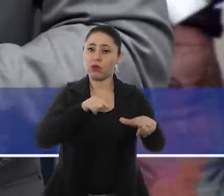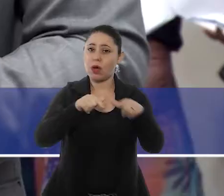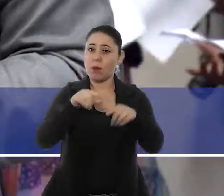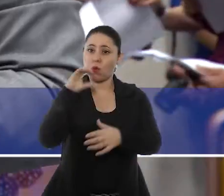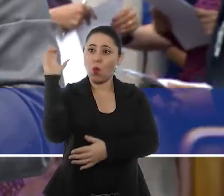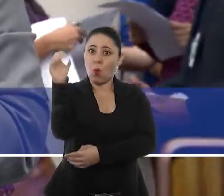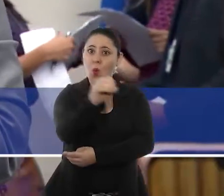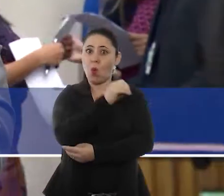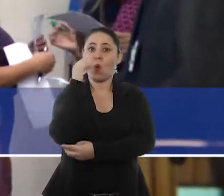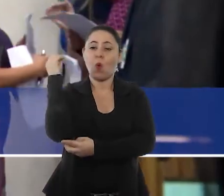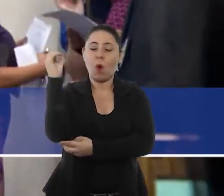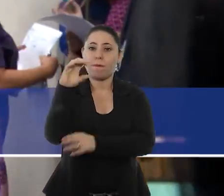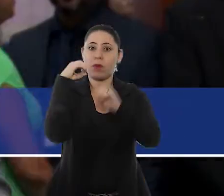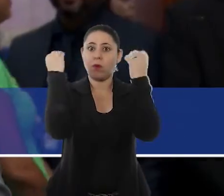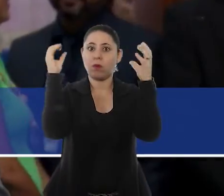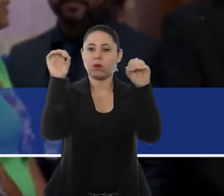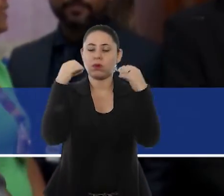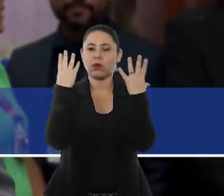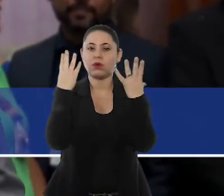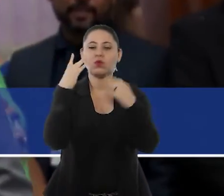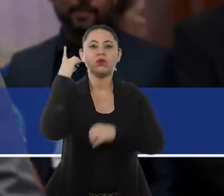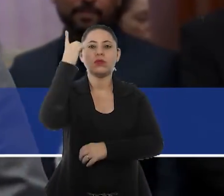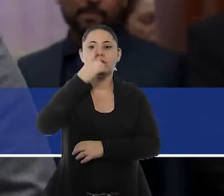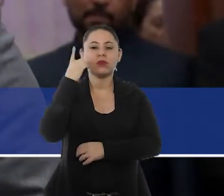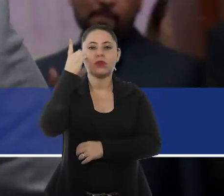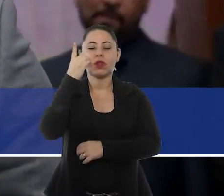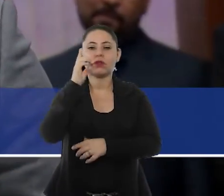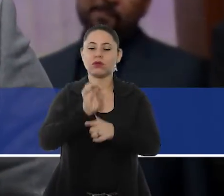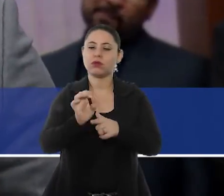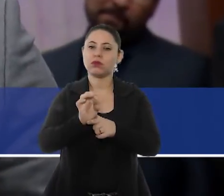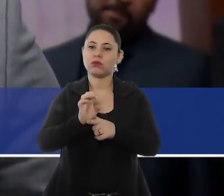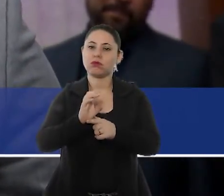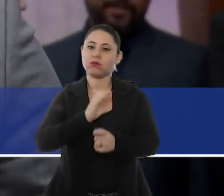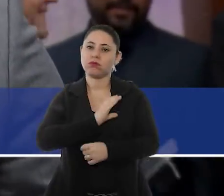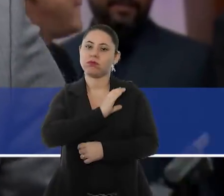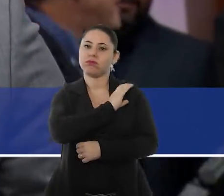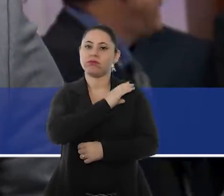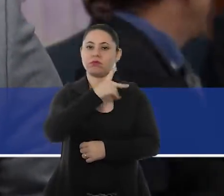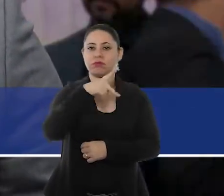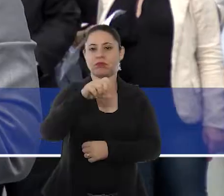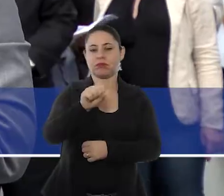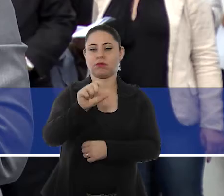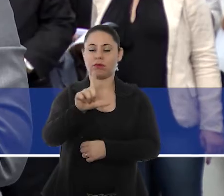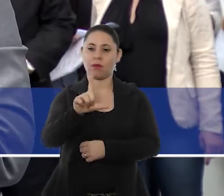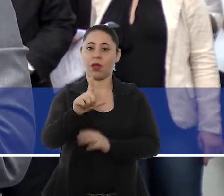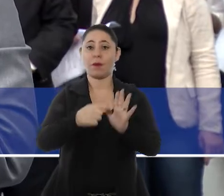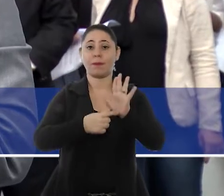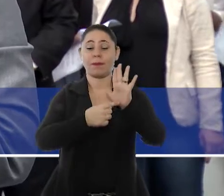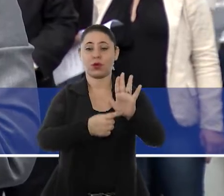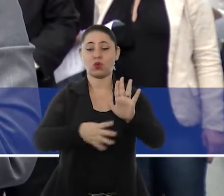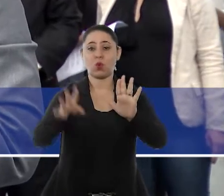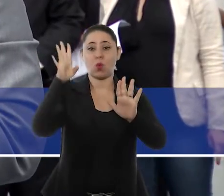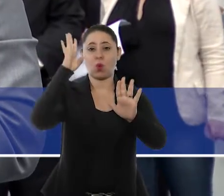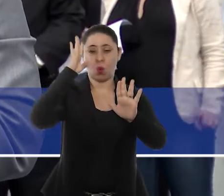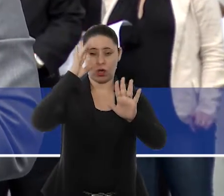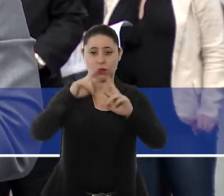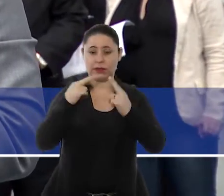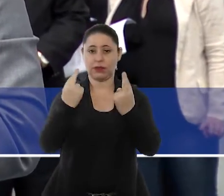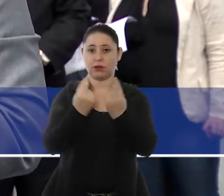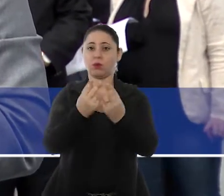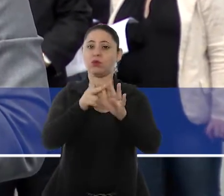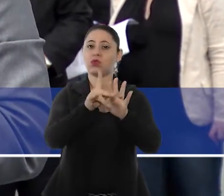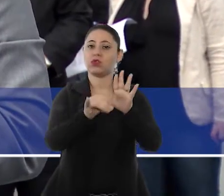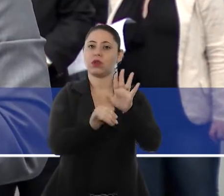de emergência e urgência, o deputado estadual Capitão Contar, do PSL, apresentou na sessão desta